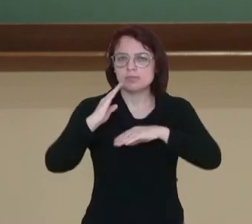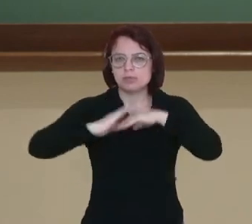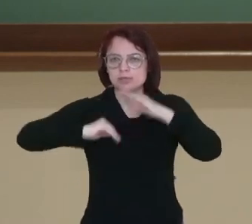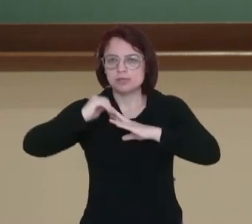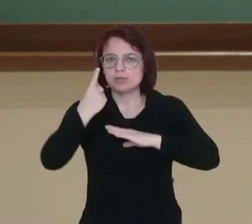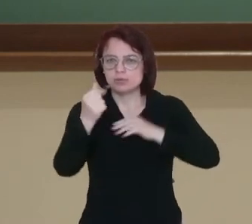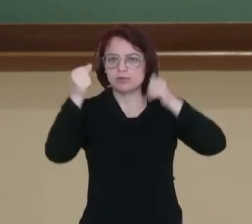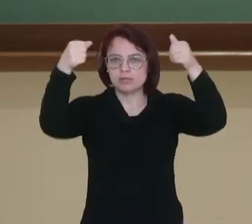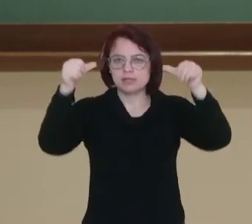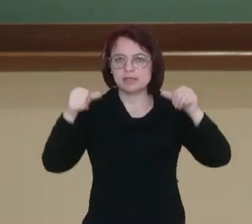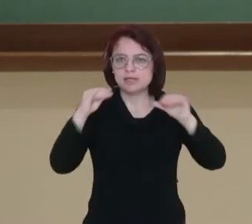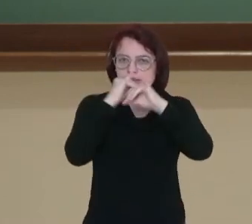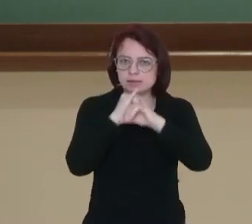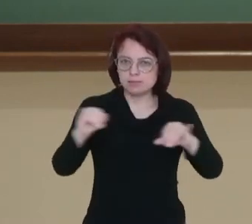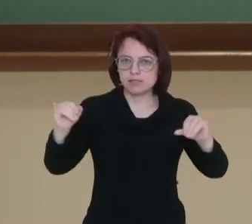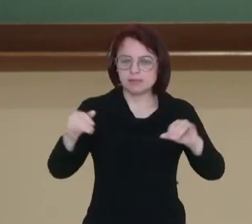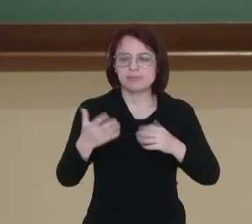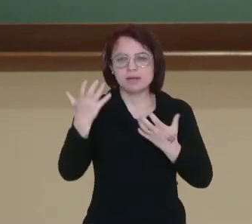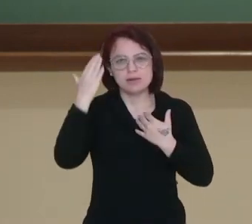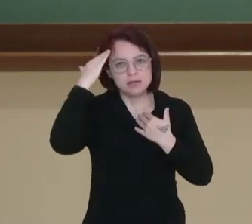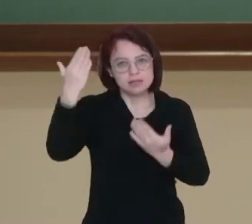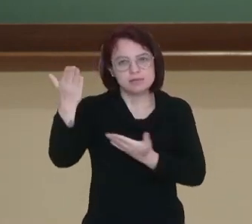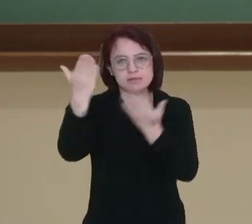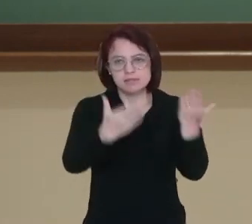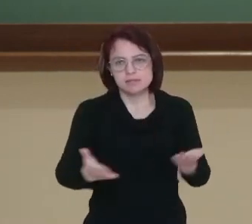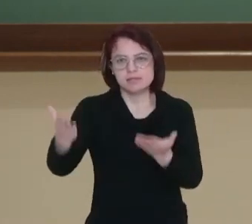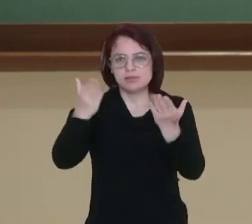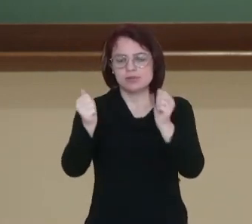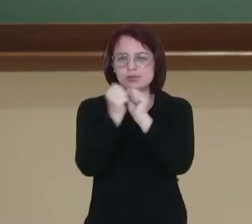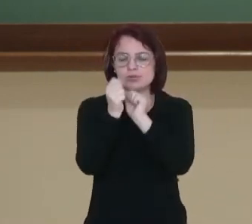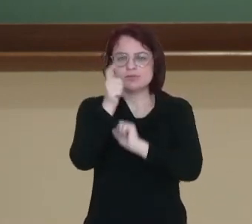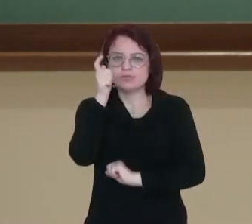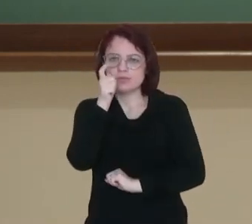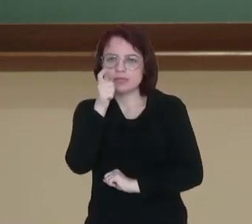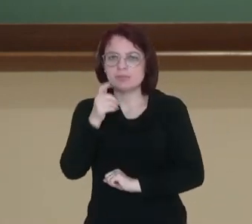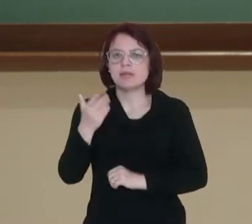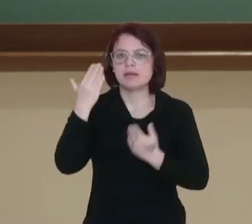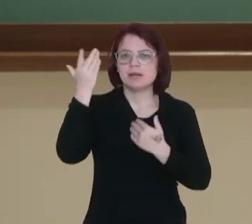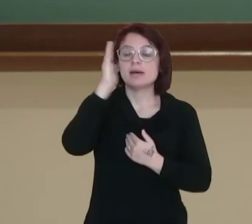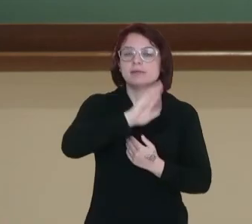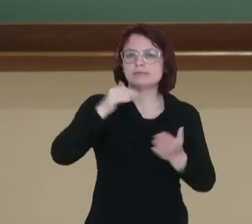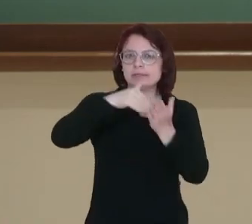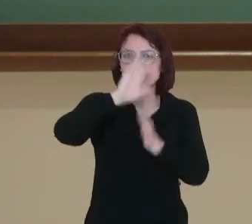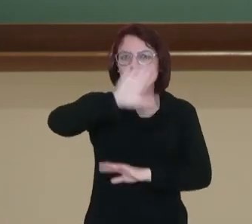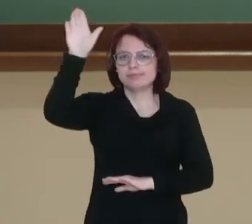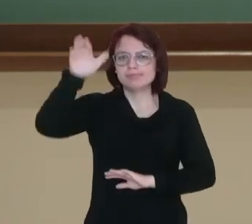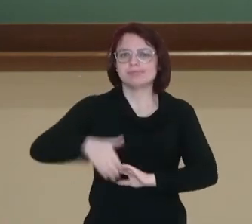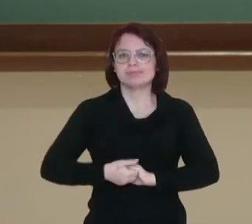cartaz de campanha. Então agradeço a você que nos assistiu e até a próxima.